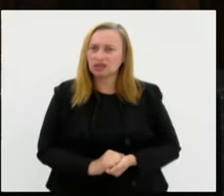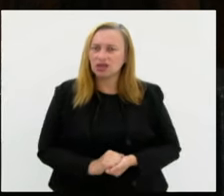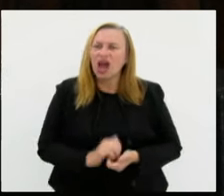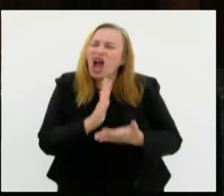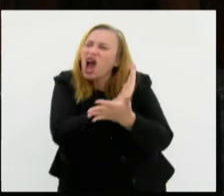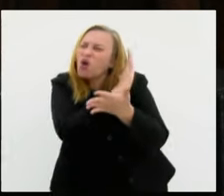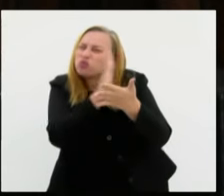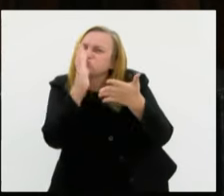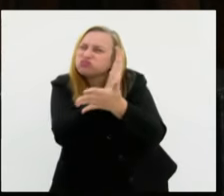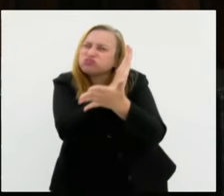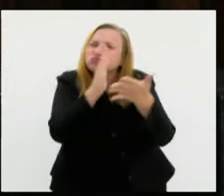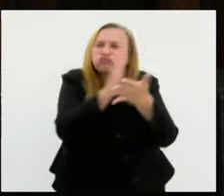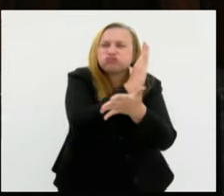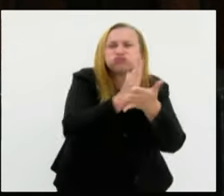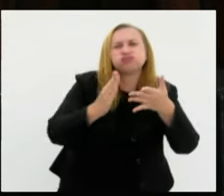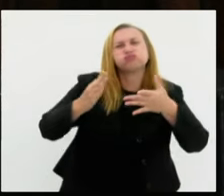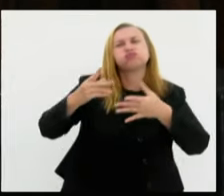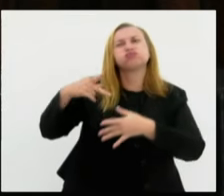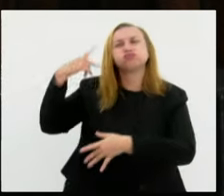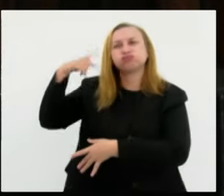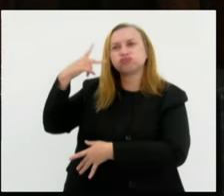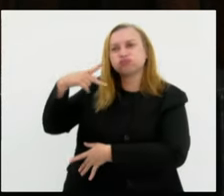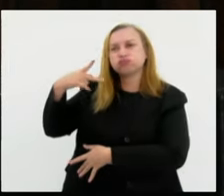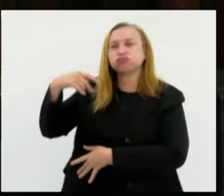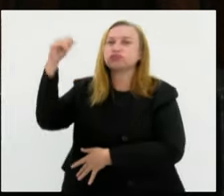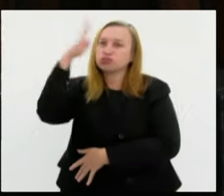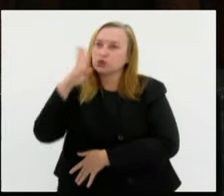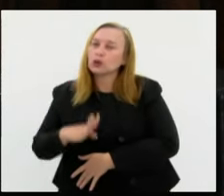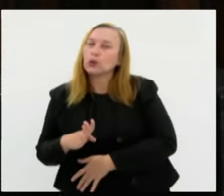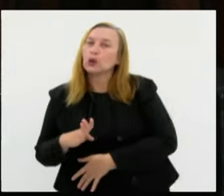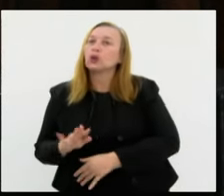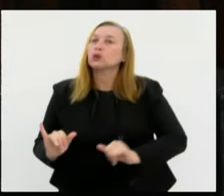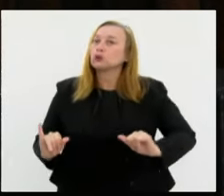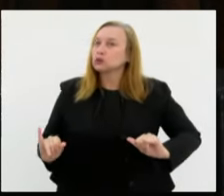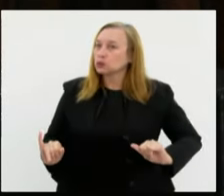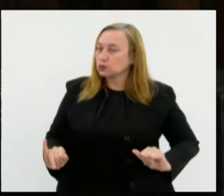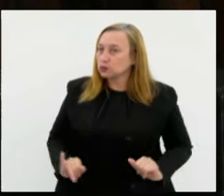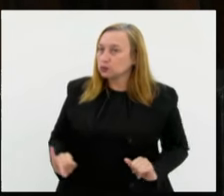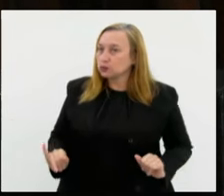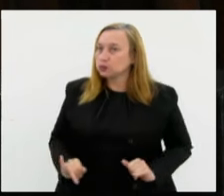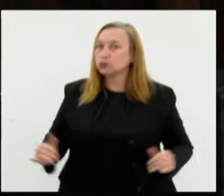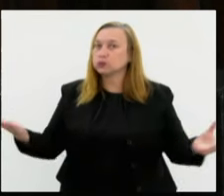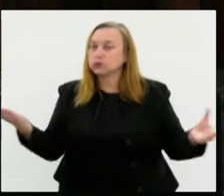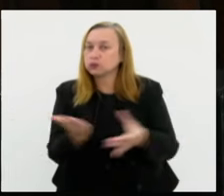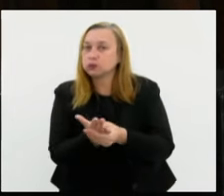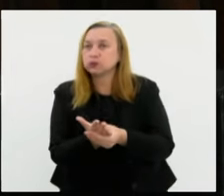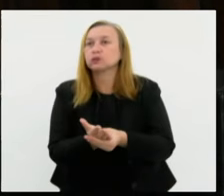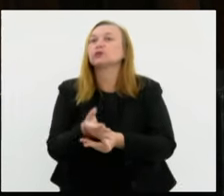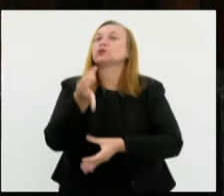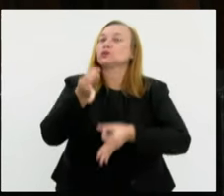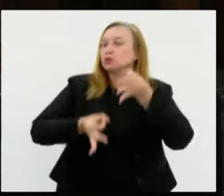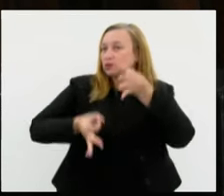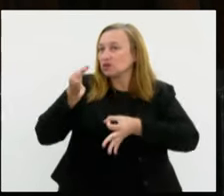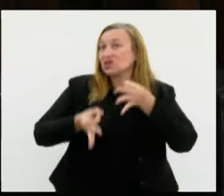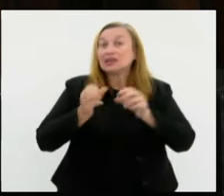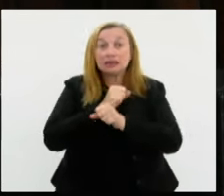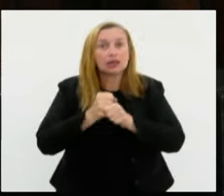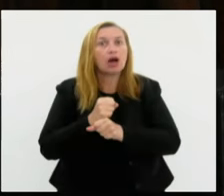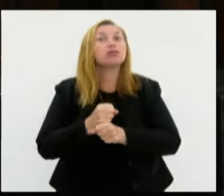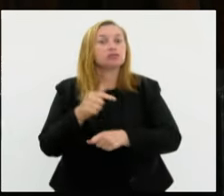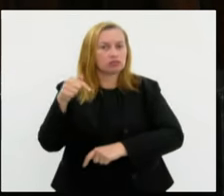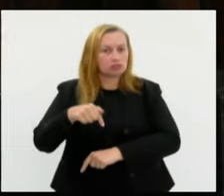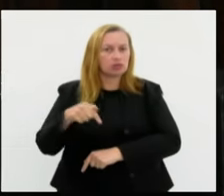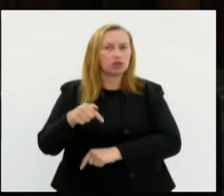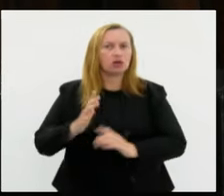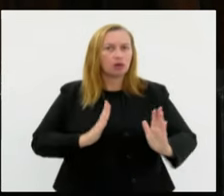alguns políticos no Brasil sofreram medidas judiciais. Nesse ano,